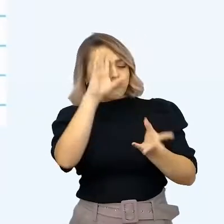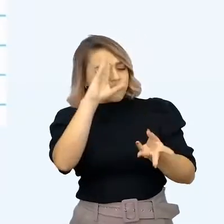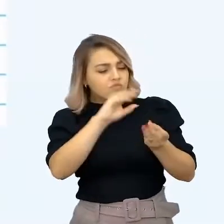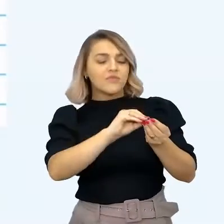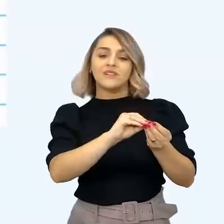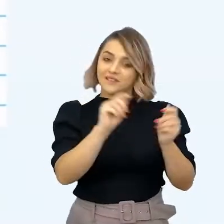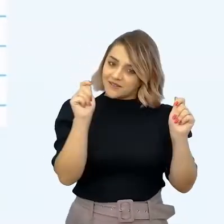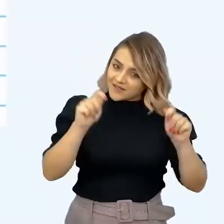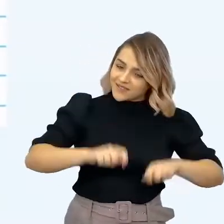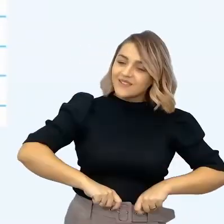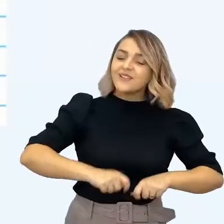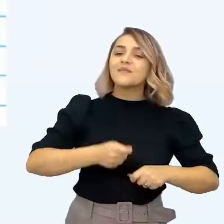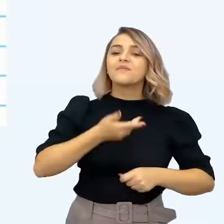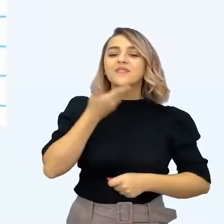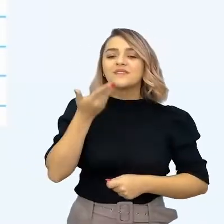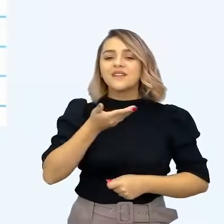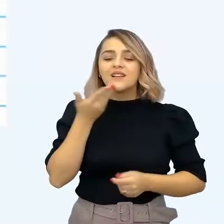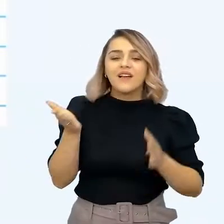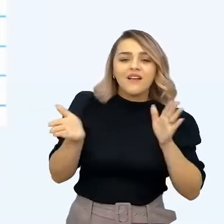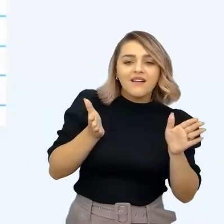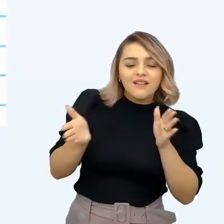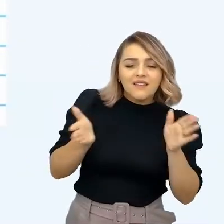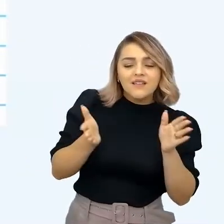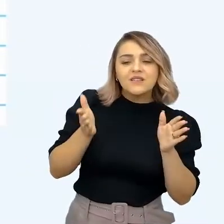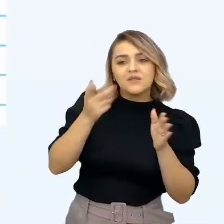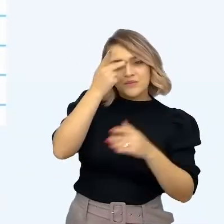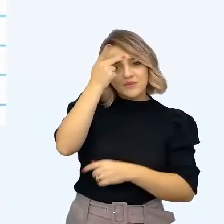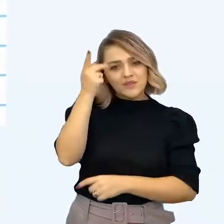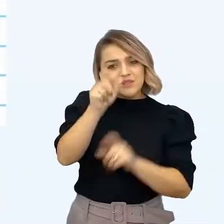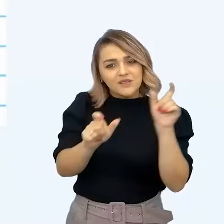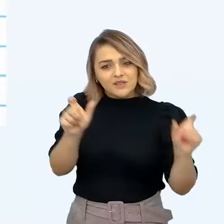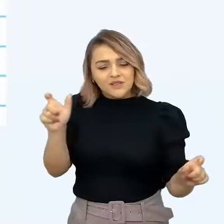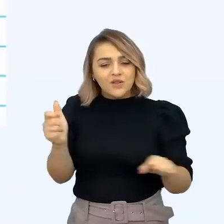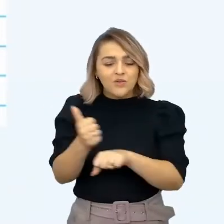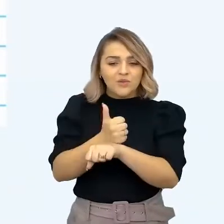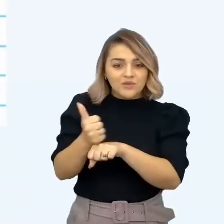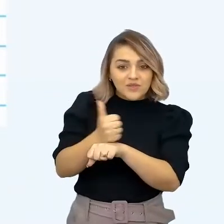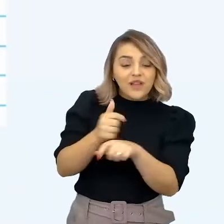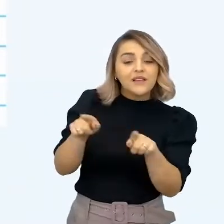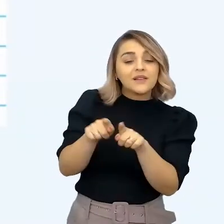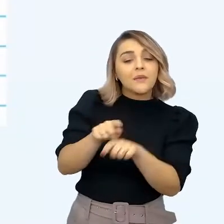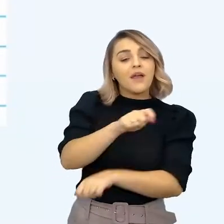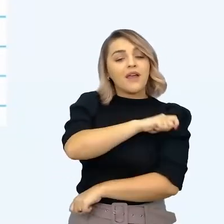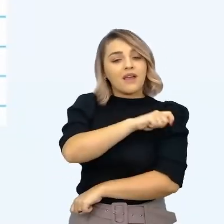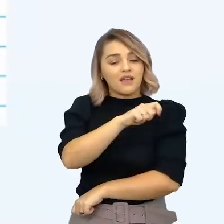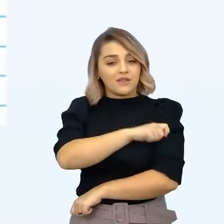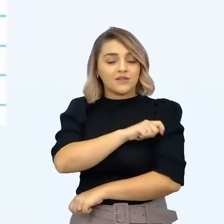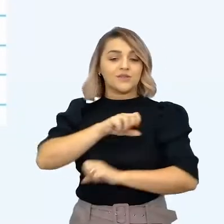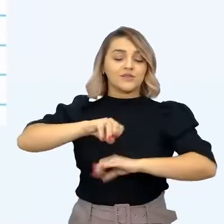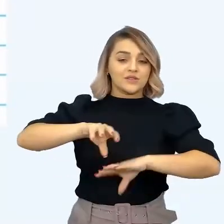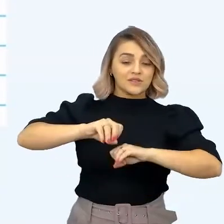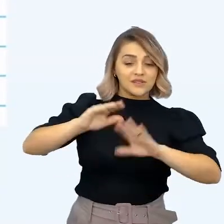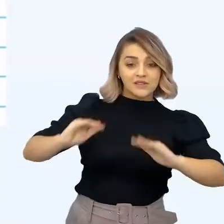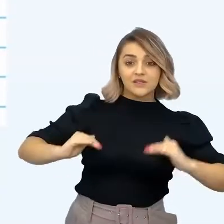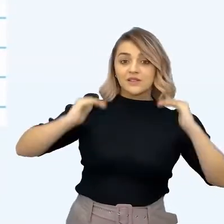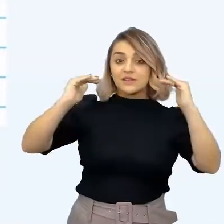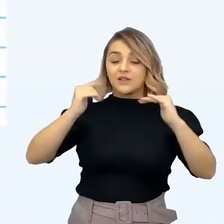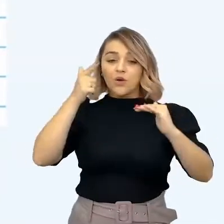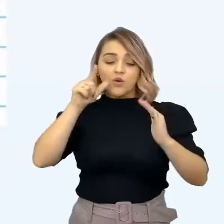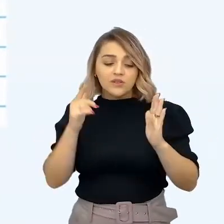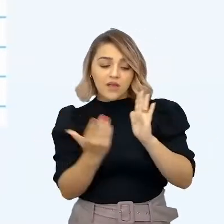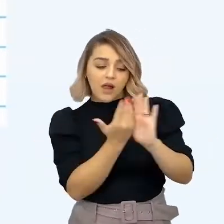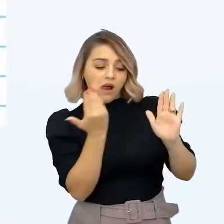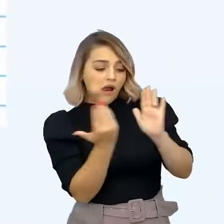mais acessível e inteligível para técnicos da área e estudantes de ensino superior. Nele encontramos as informações necessárias